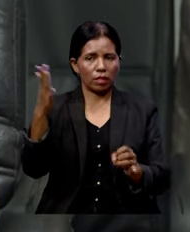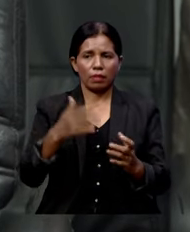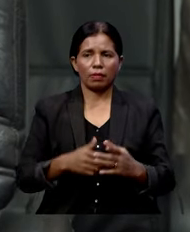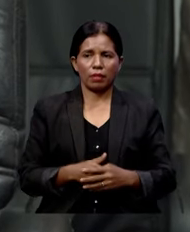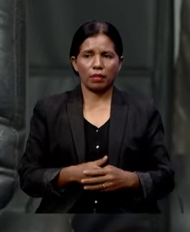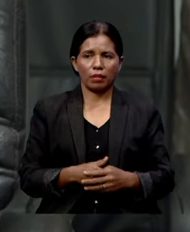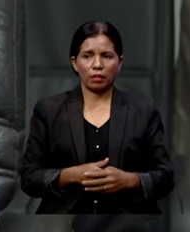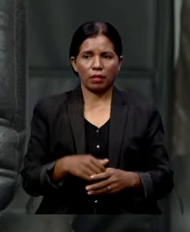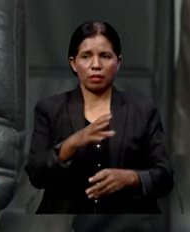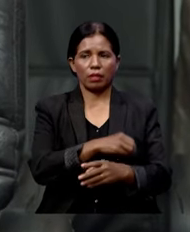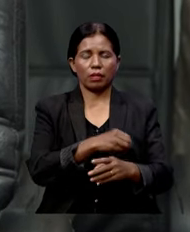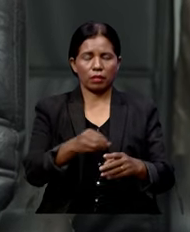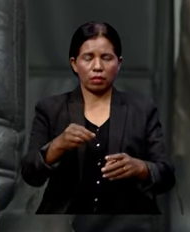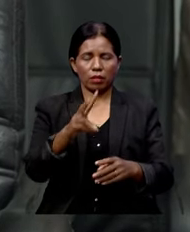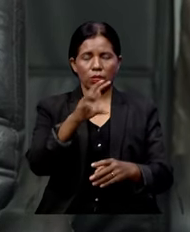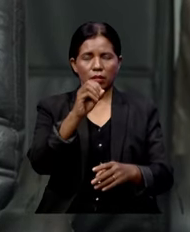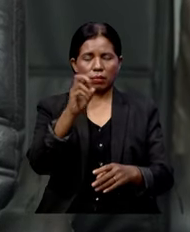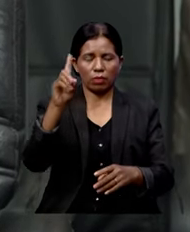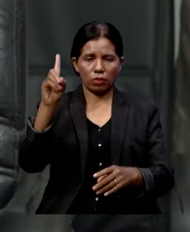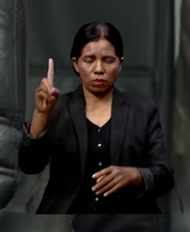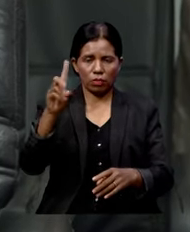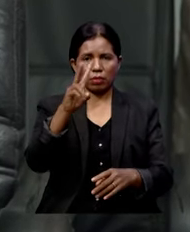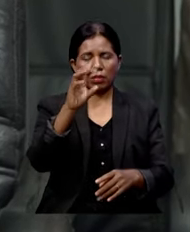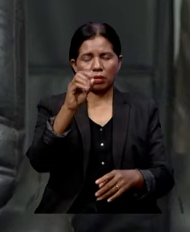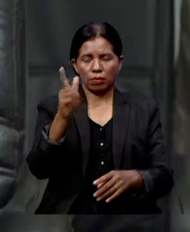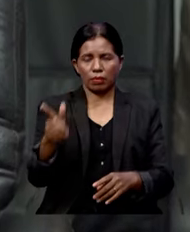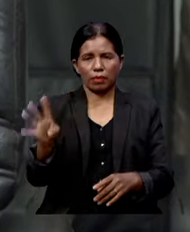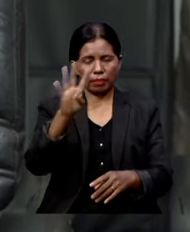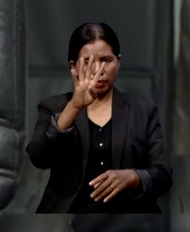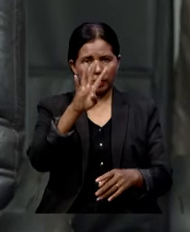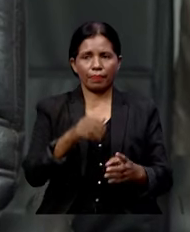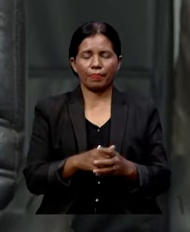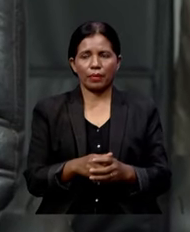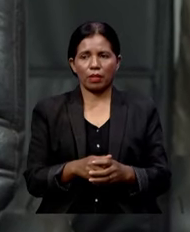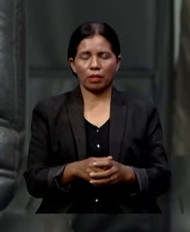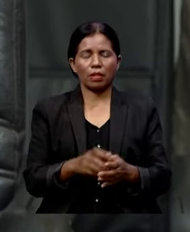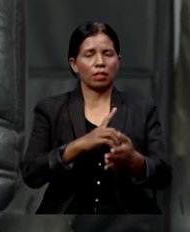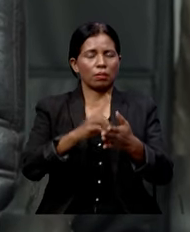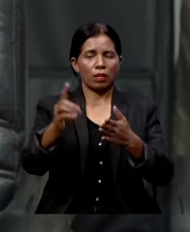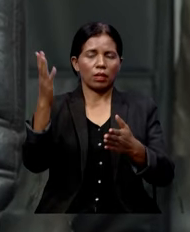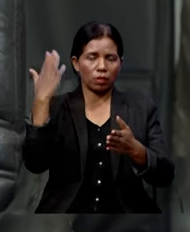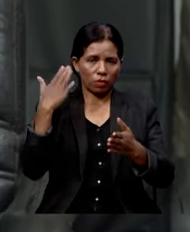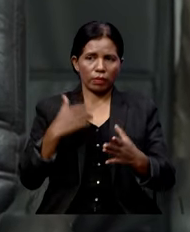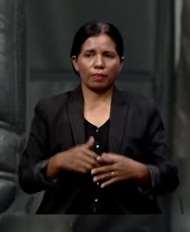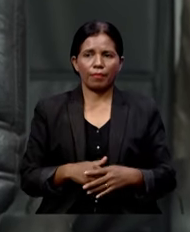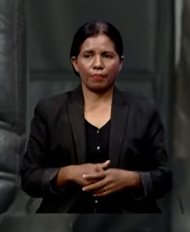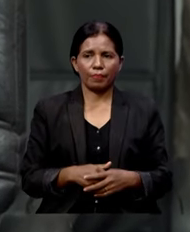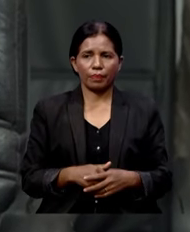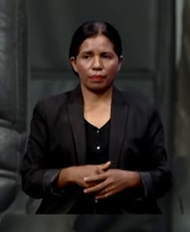em princípio 2001 toma 2024 semana putu